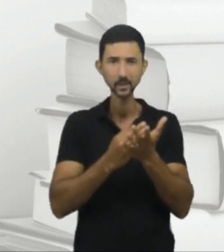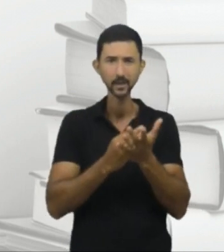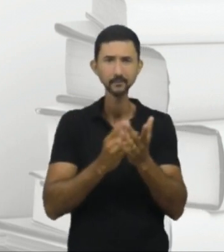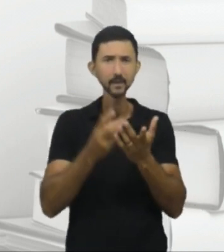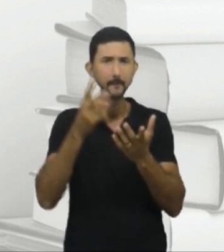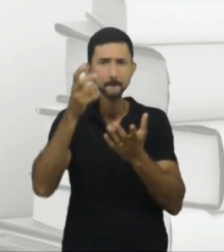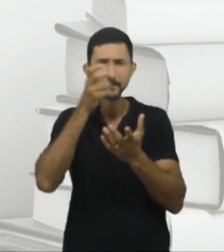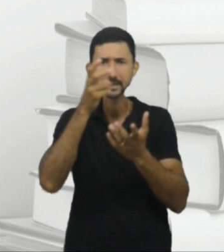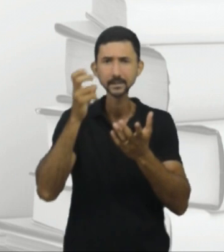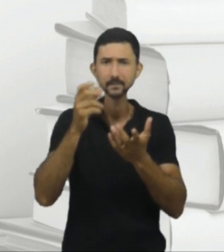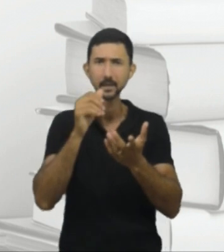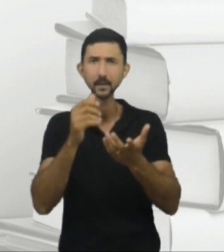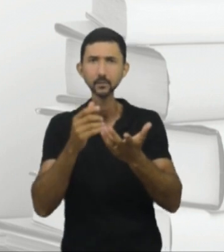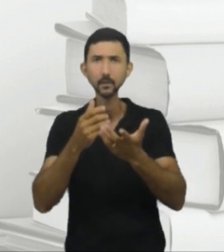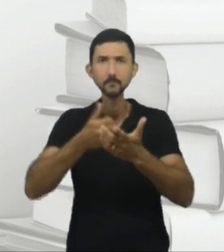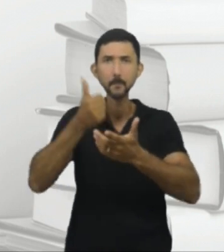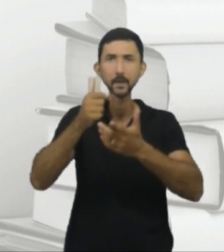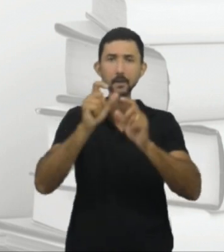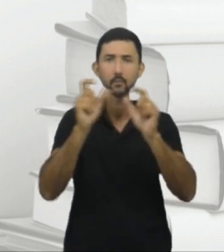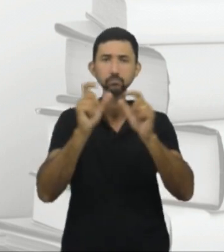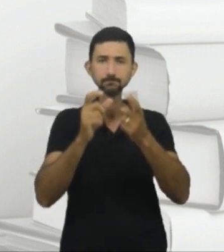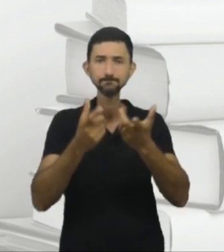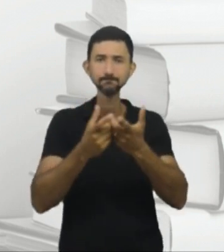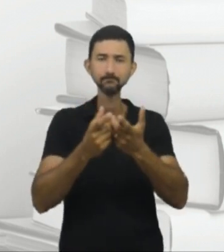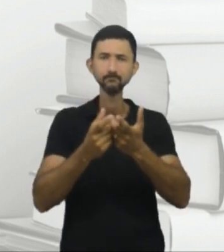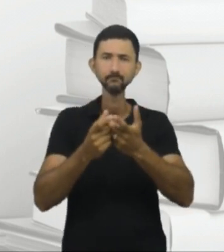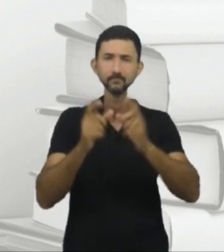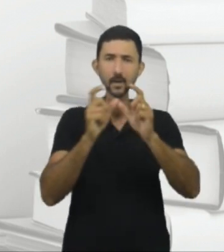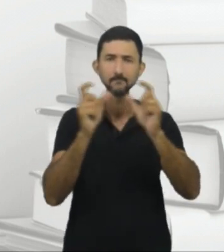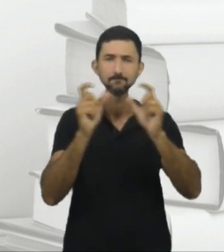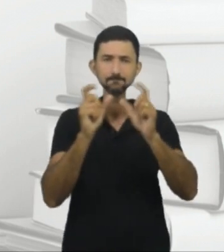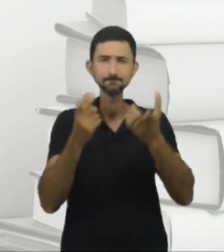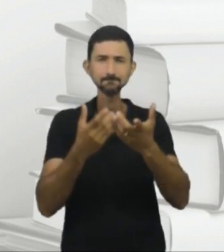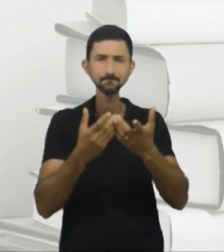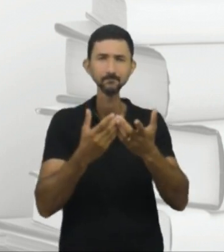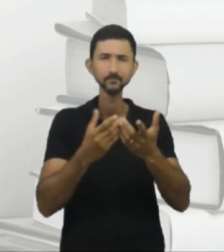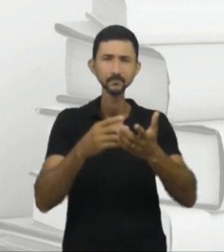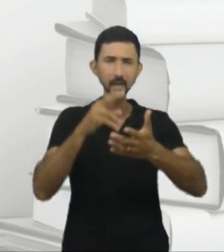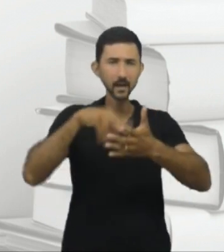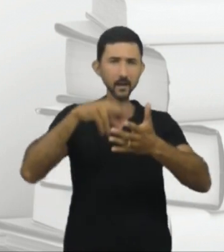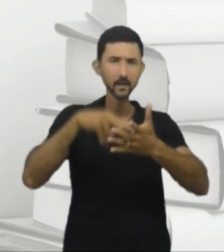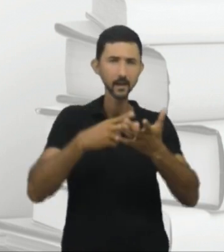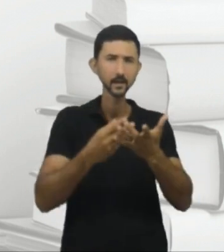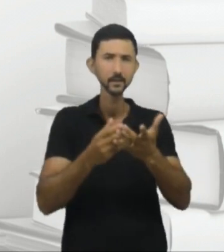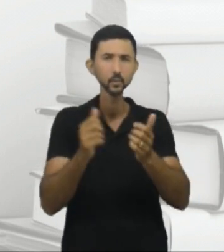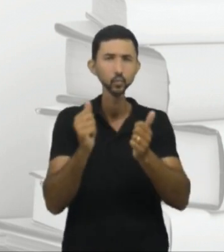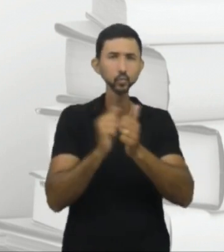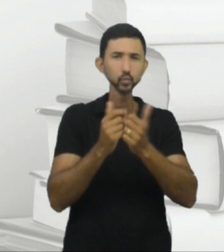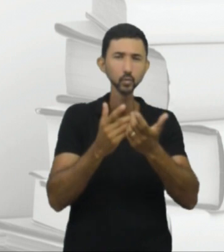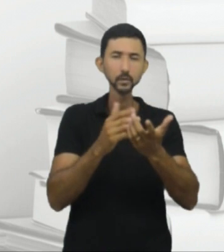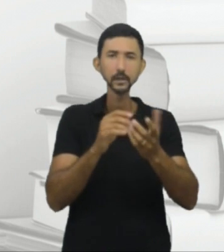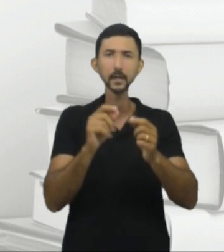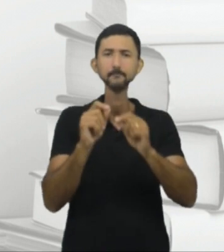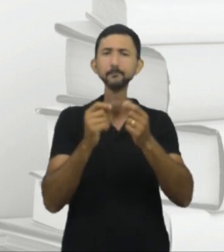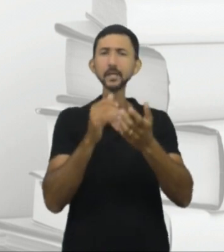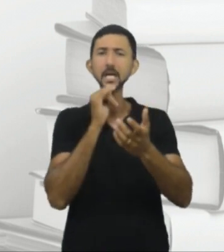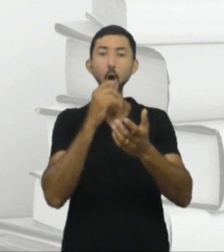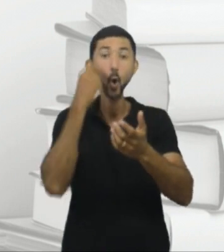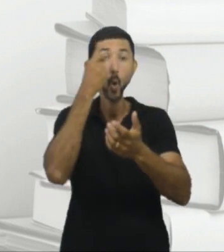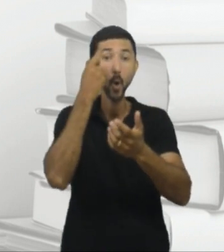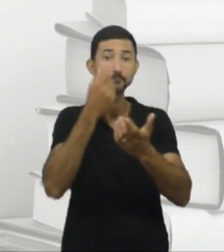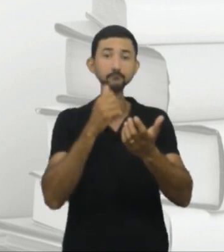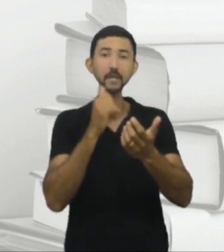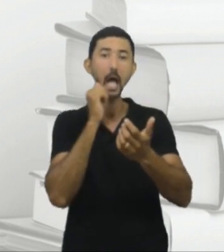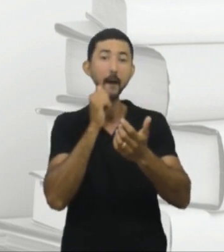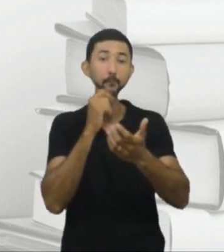você percebeu que nesse primeiro momento aqui, nesse trechinho que você acabou de ler junto comigo, o que a autora do